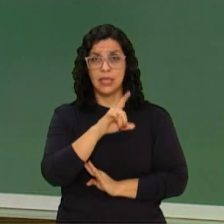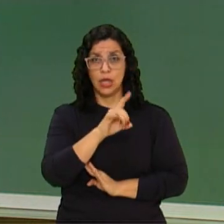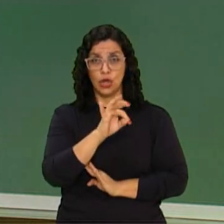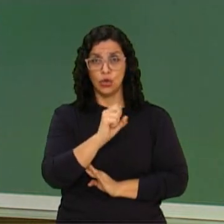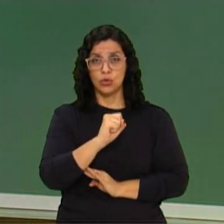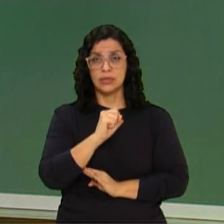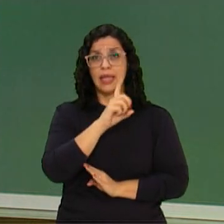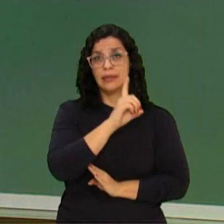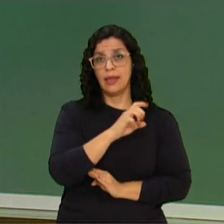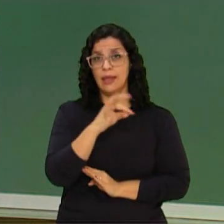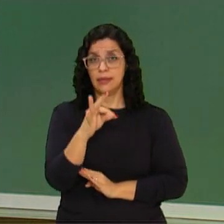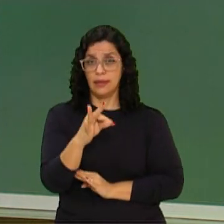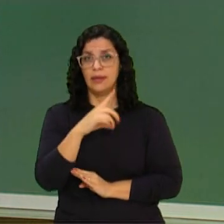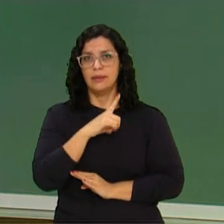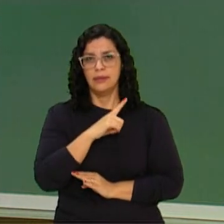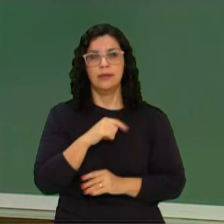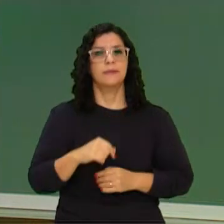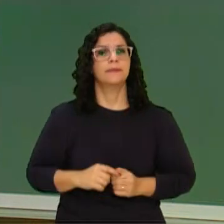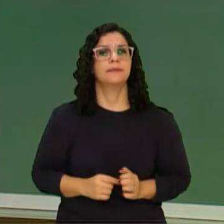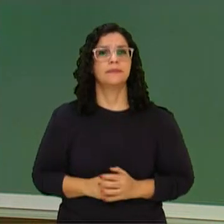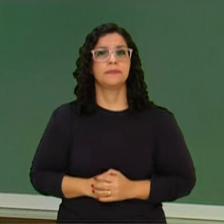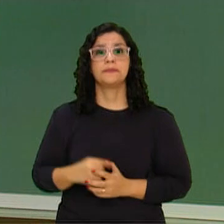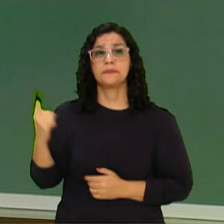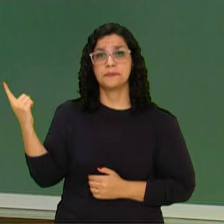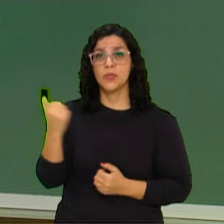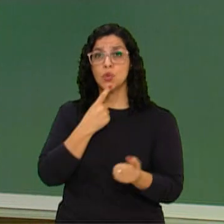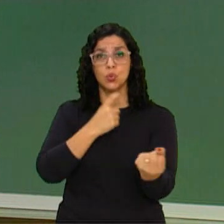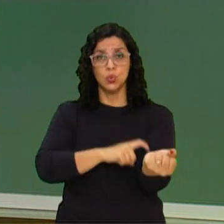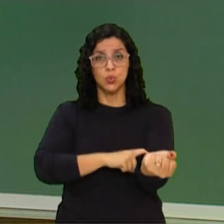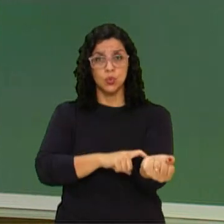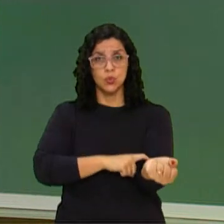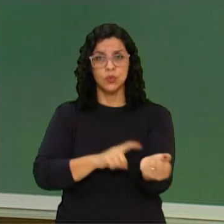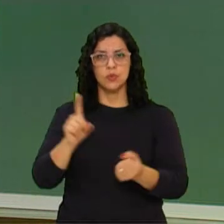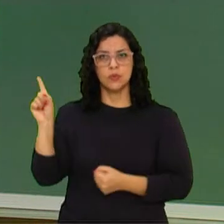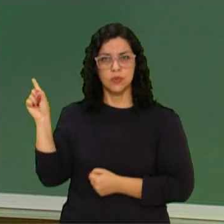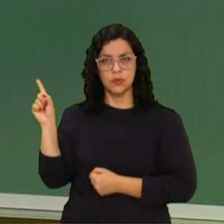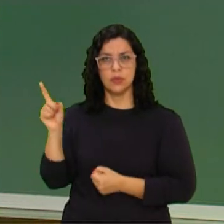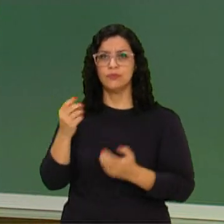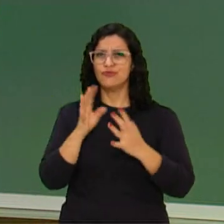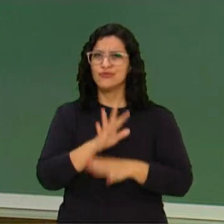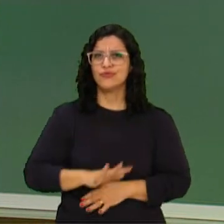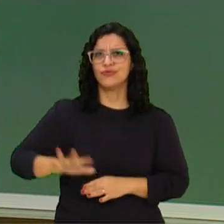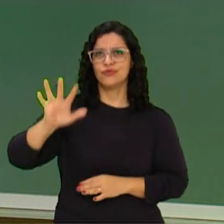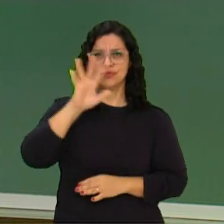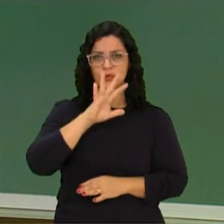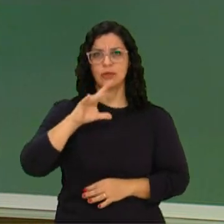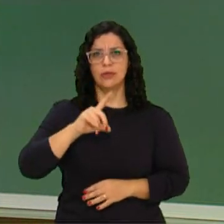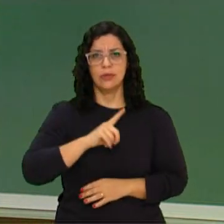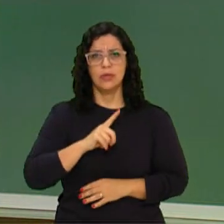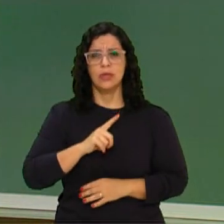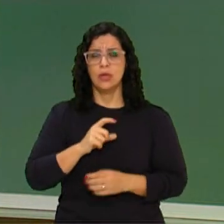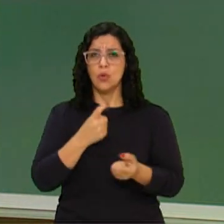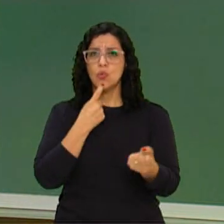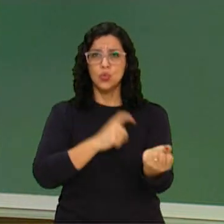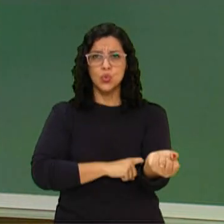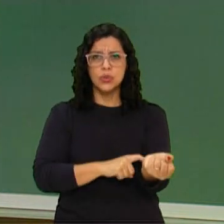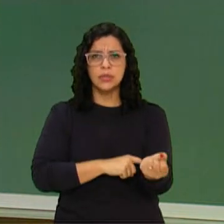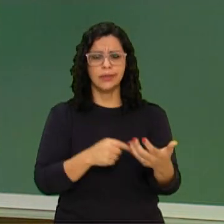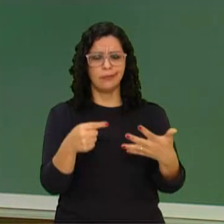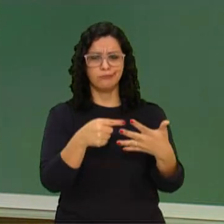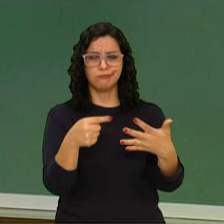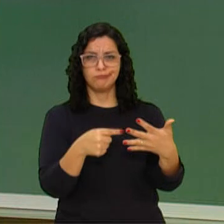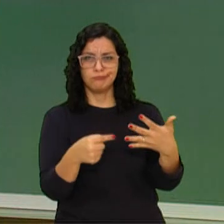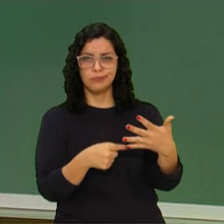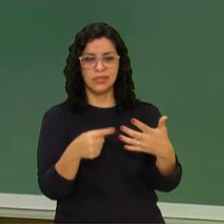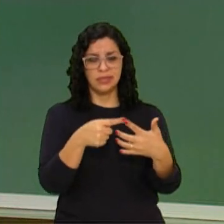e T. Tá? O sangue, gente, o sangue de um modo geral, né, ele é dividido em partes, uma